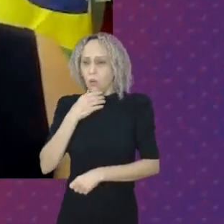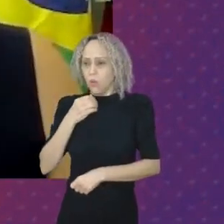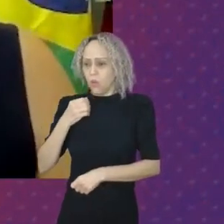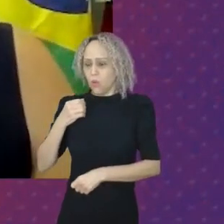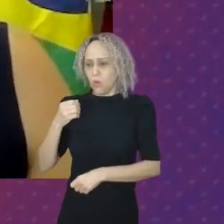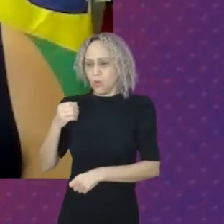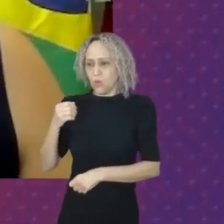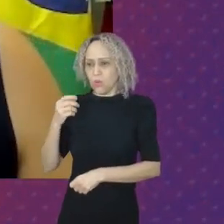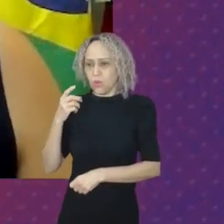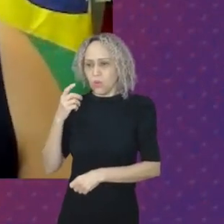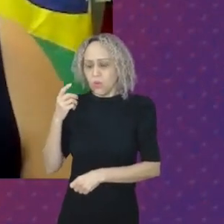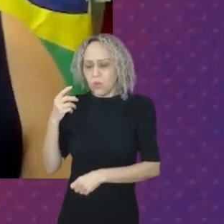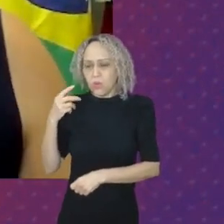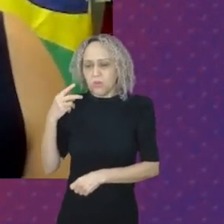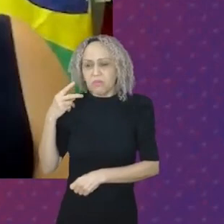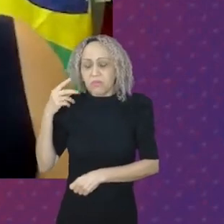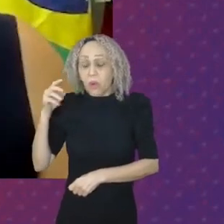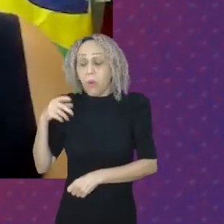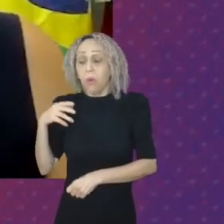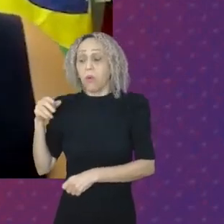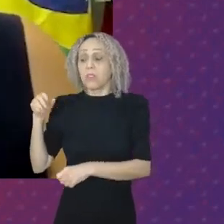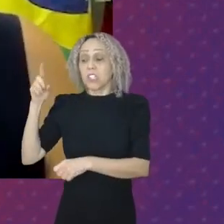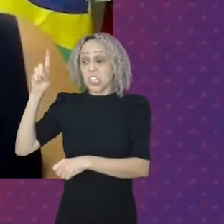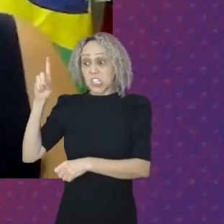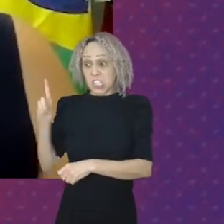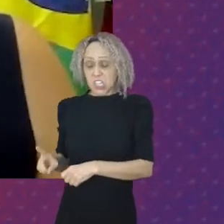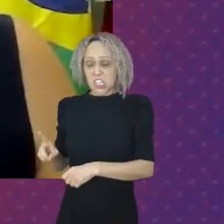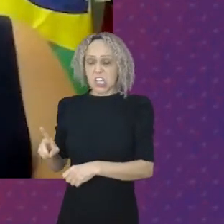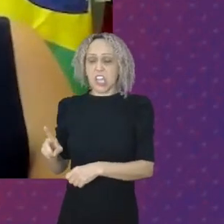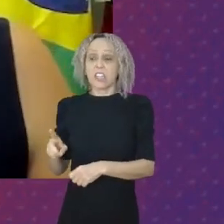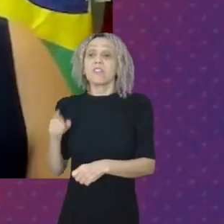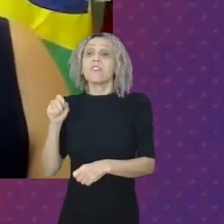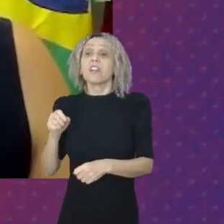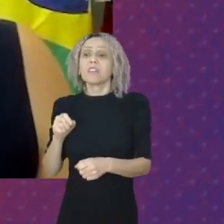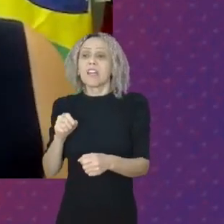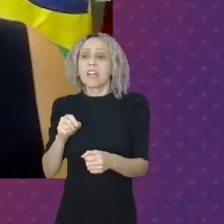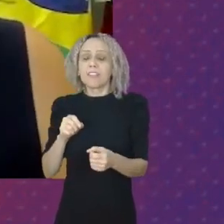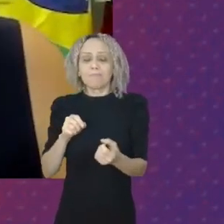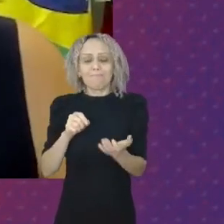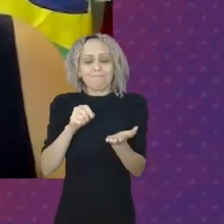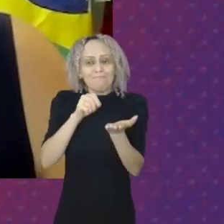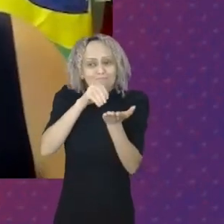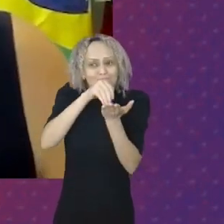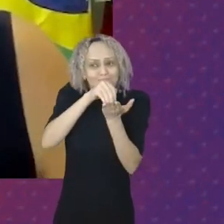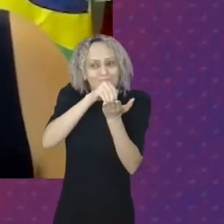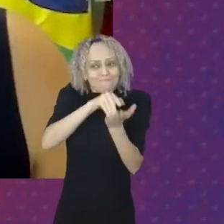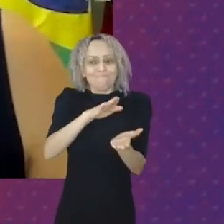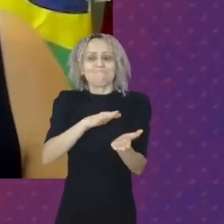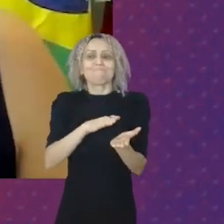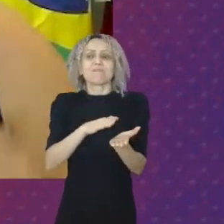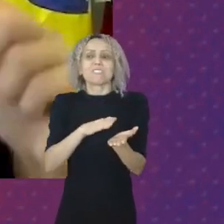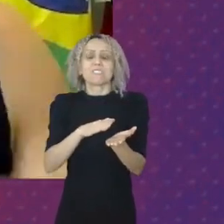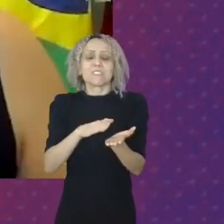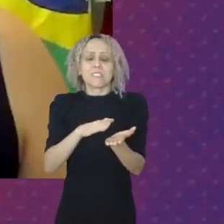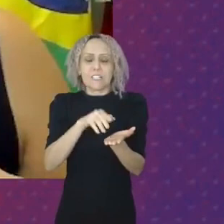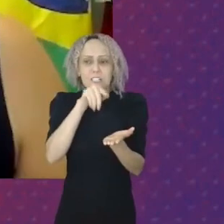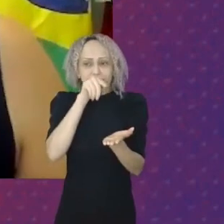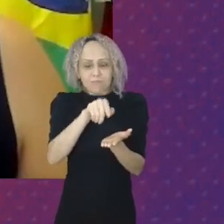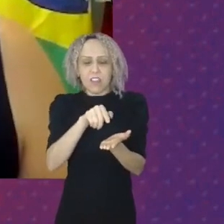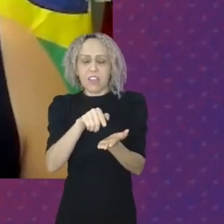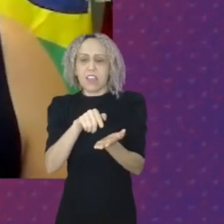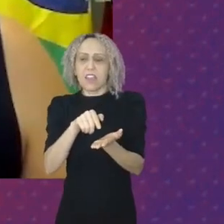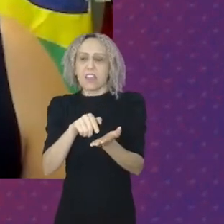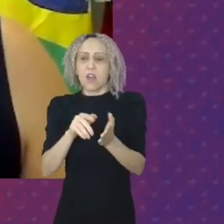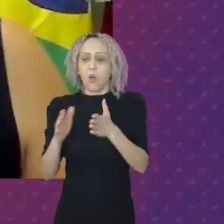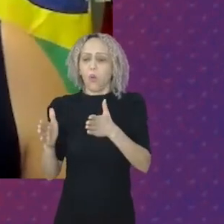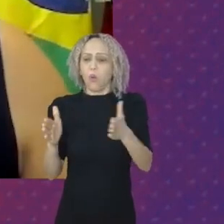a eleição do presidente Lula, e por ter denunciado esse ato nazista, foi submetida a um processo de cassação e teve o seu